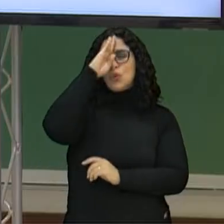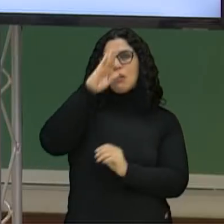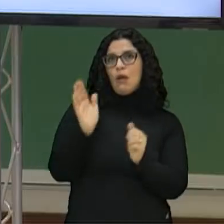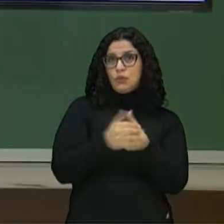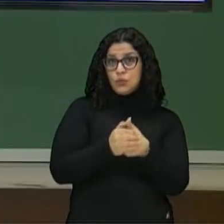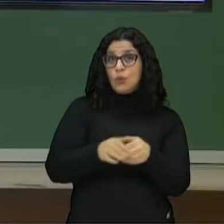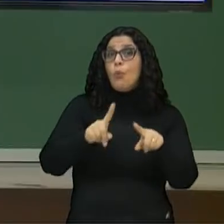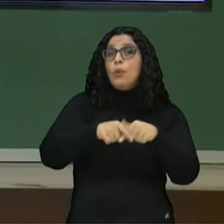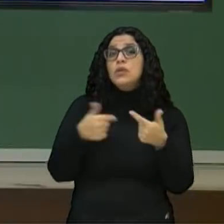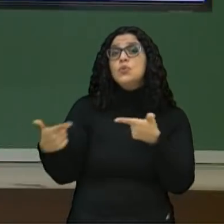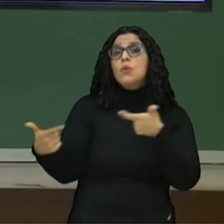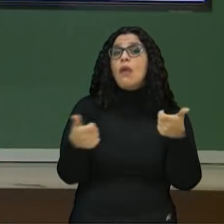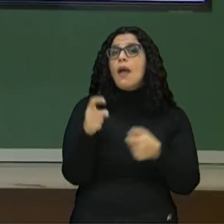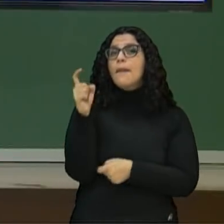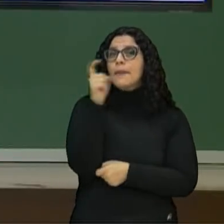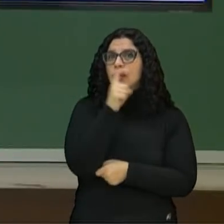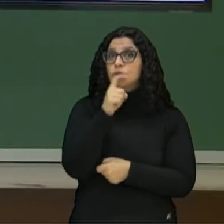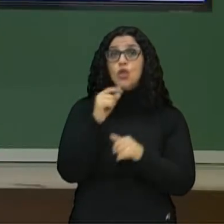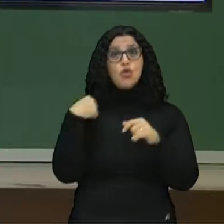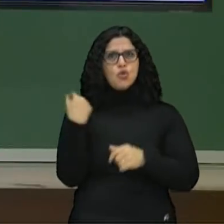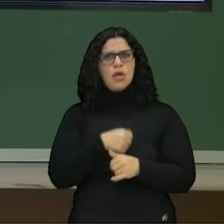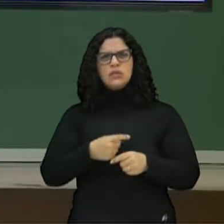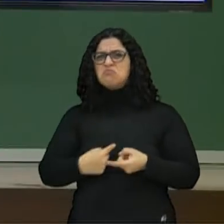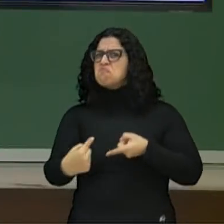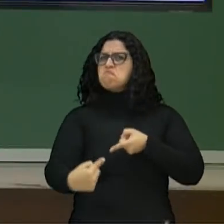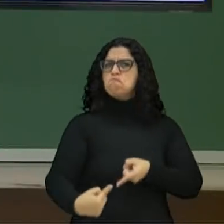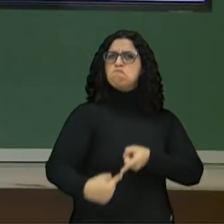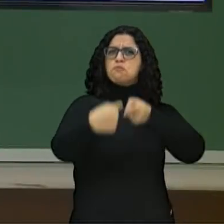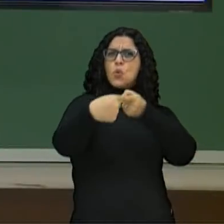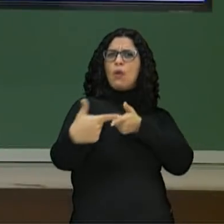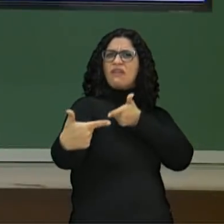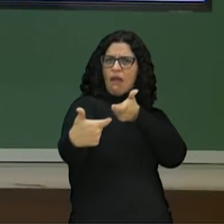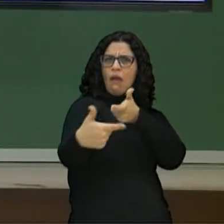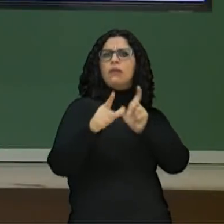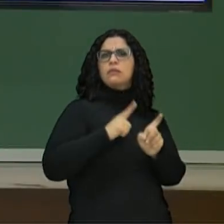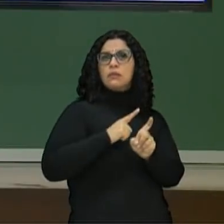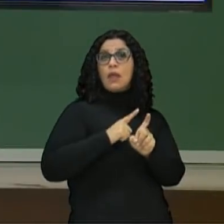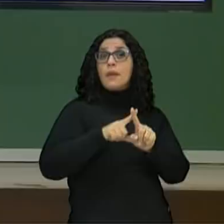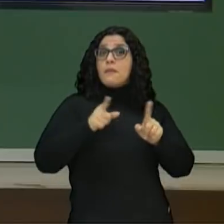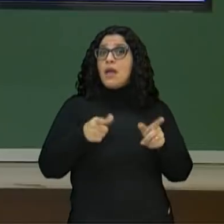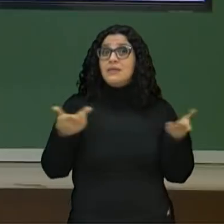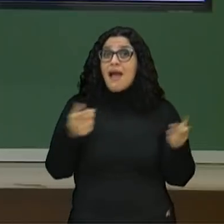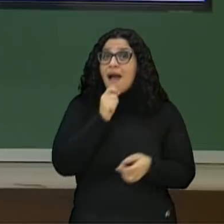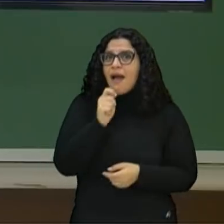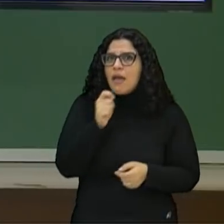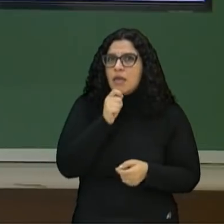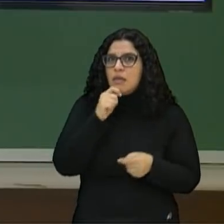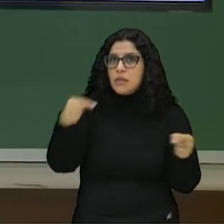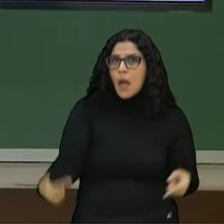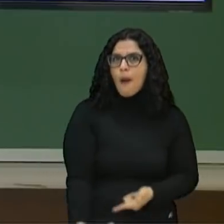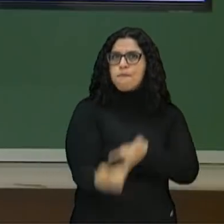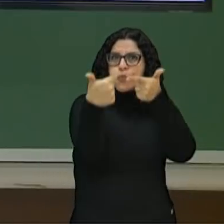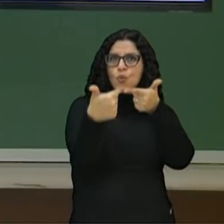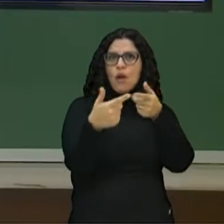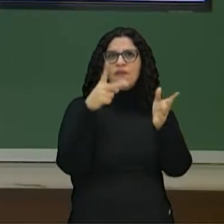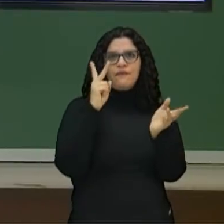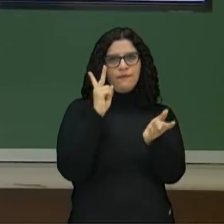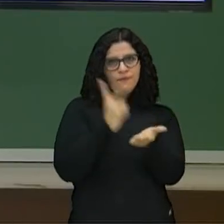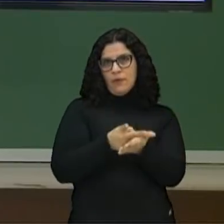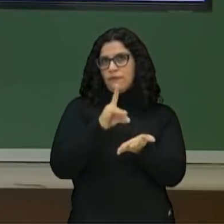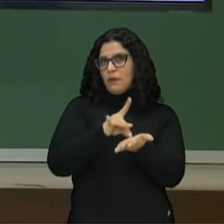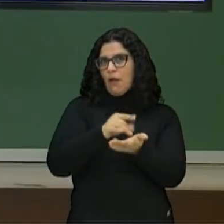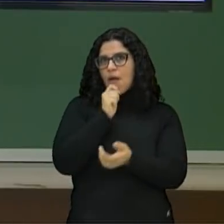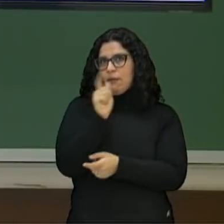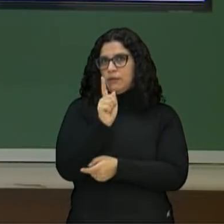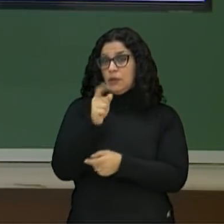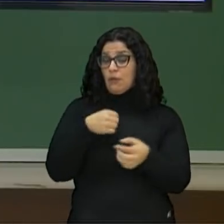por guerra de mentira. Declararam guerra um ao outro, estavam em estado de guerra, mas não se atacavam. Então, estavam num